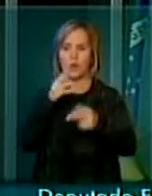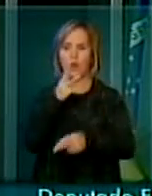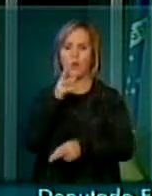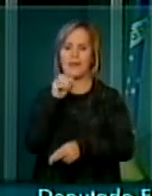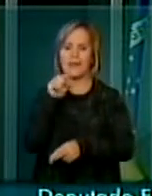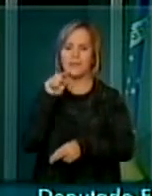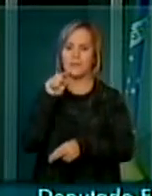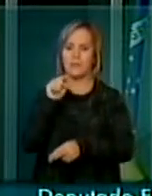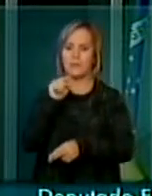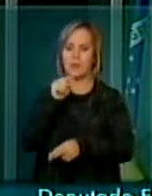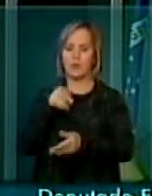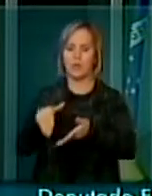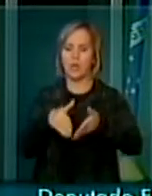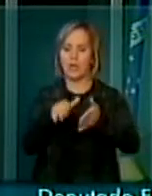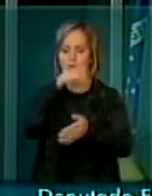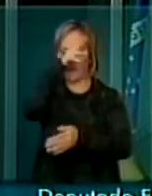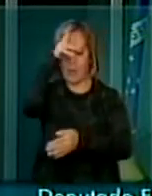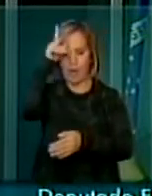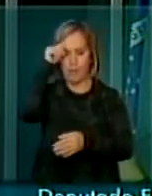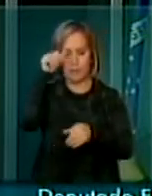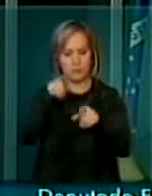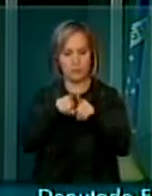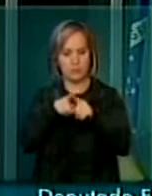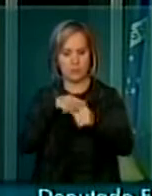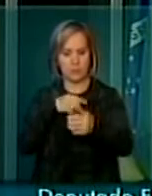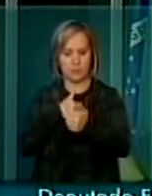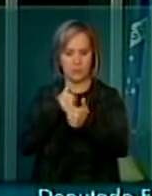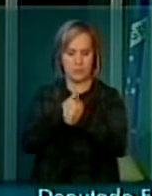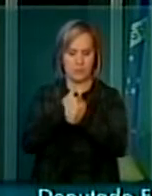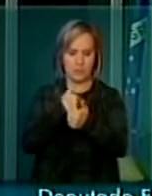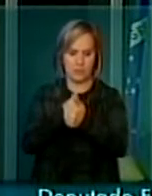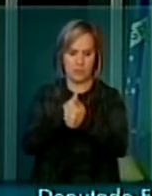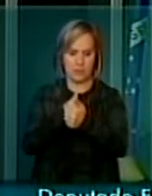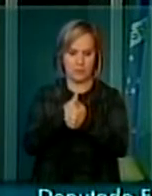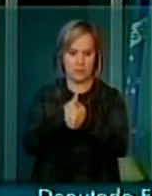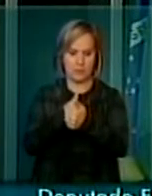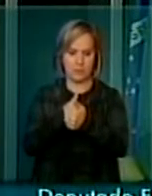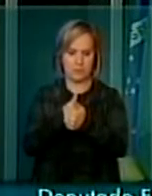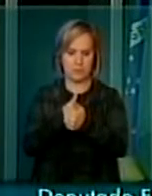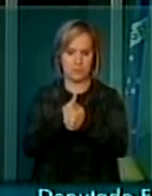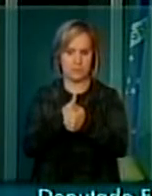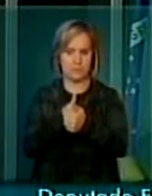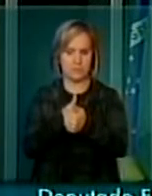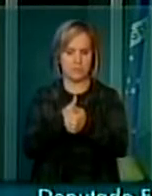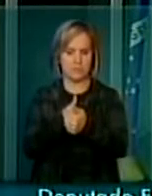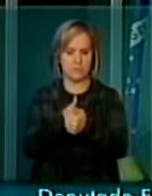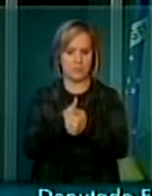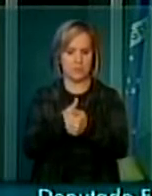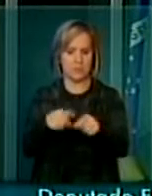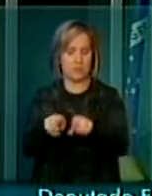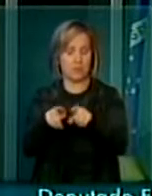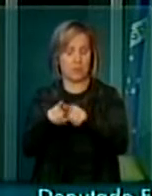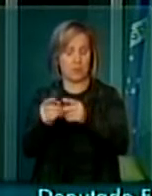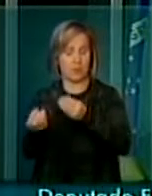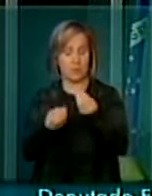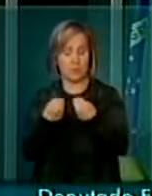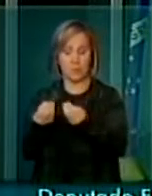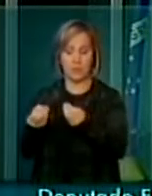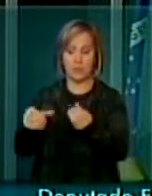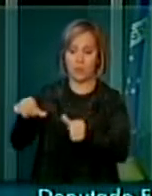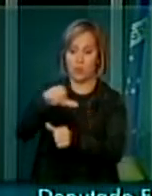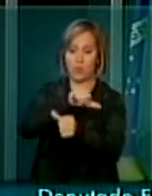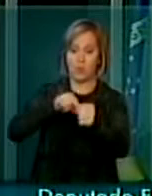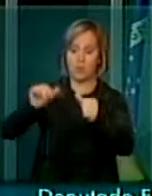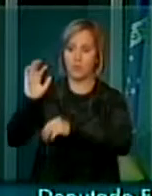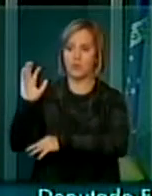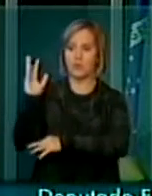se movimenta nos mares, segundo o artigo, próximo à Antártida. A descoberta vai ajudar os pesquisadores a monitorar as mudanças